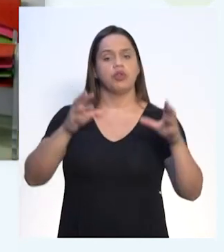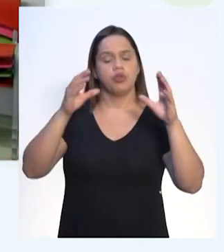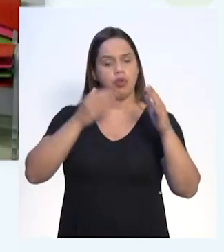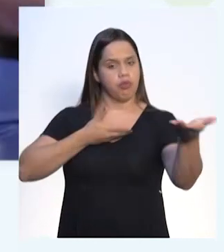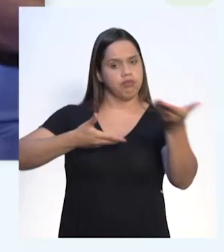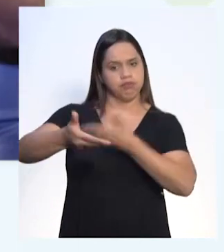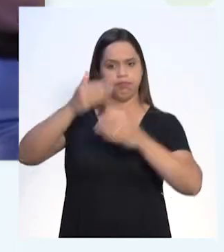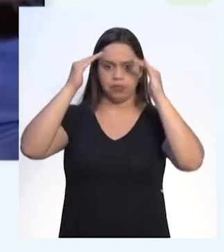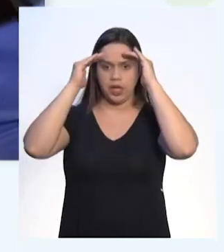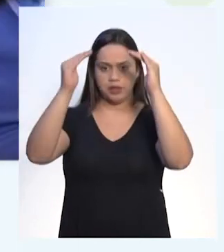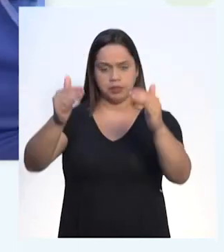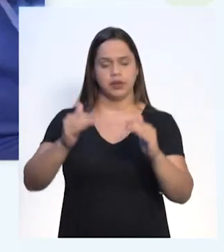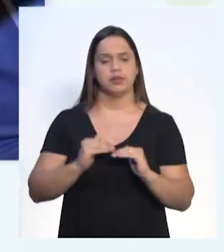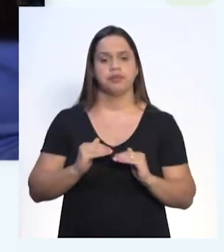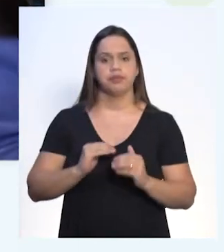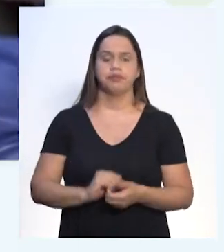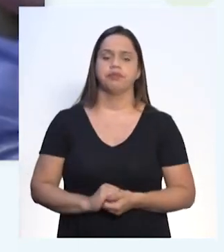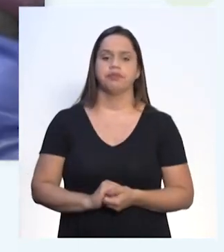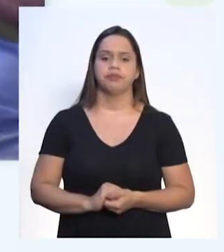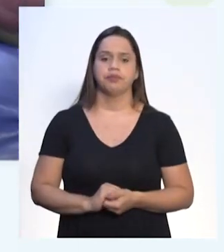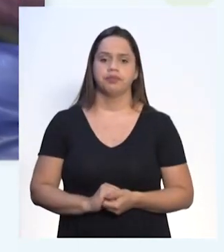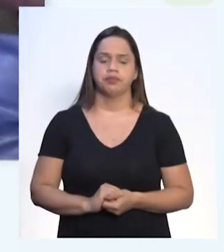outro.